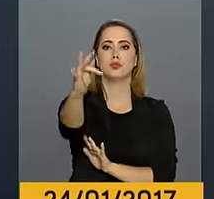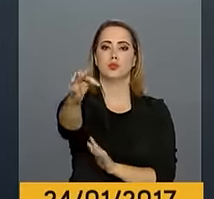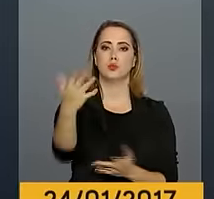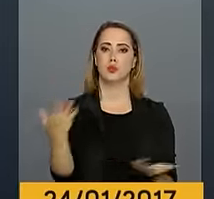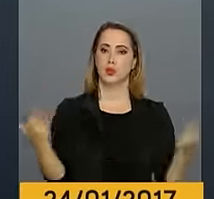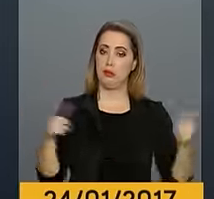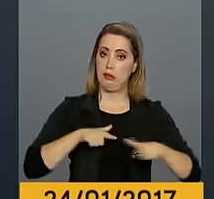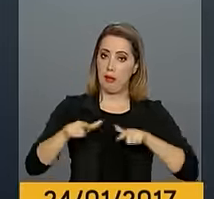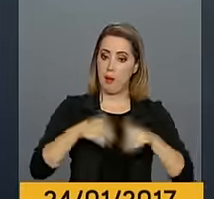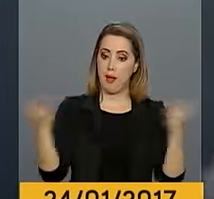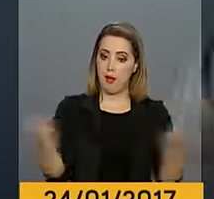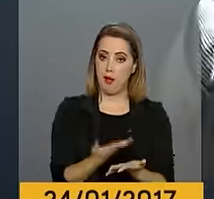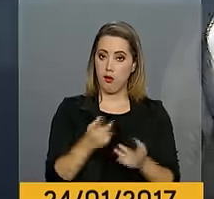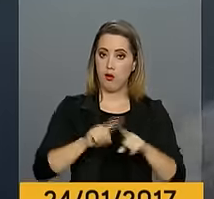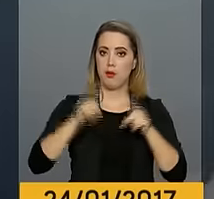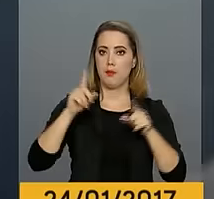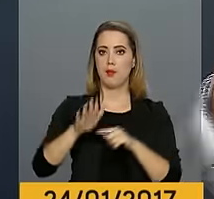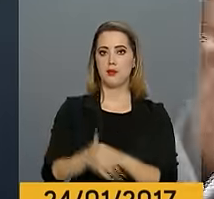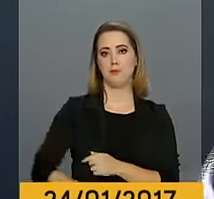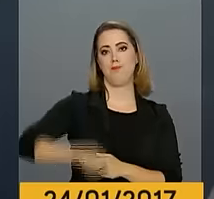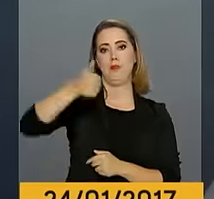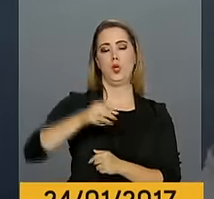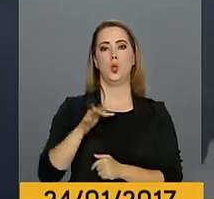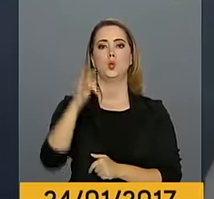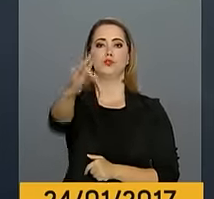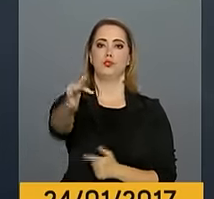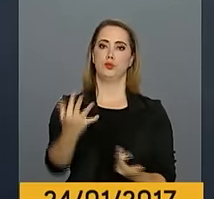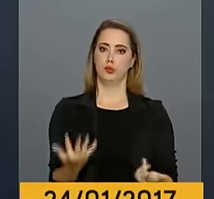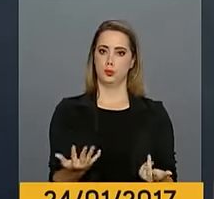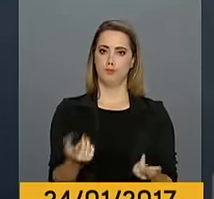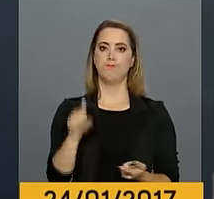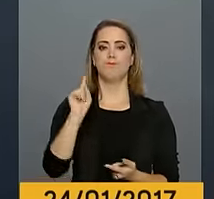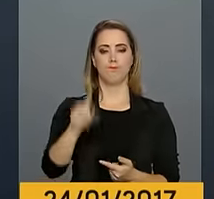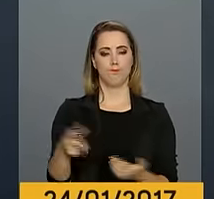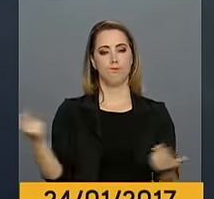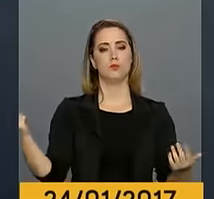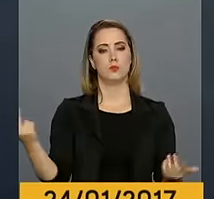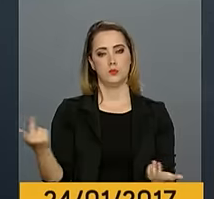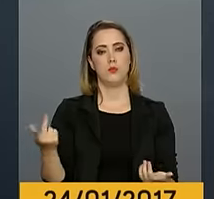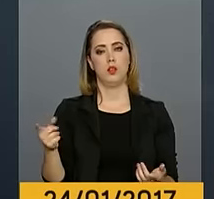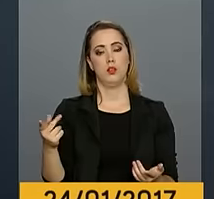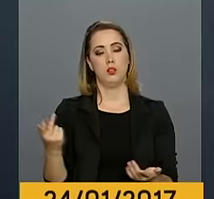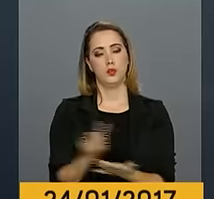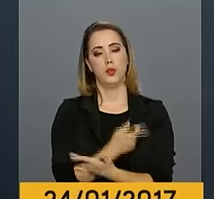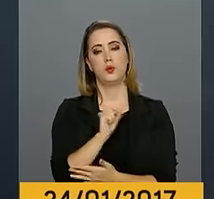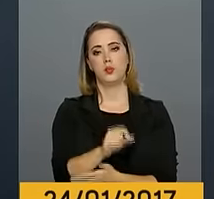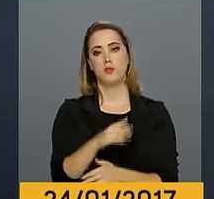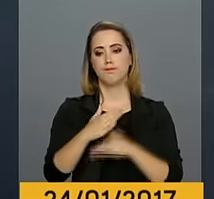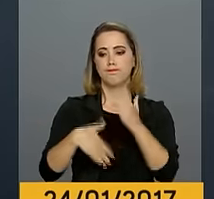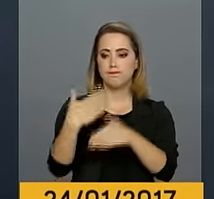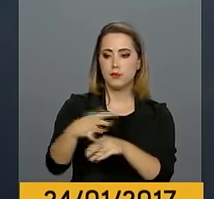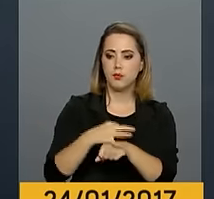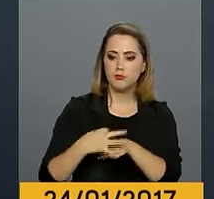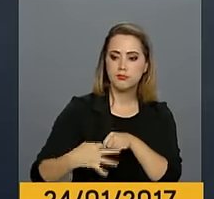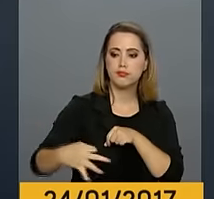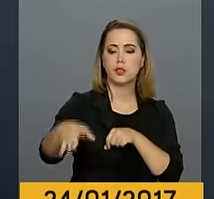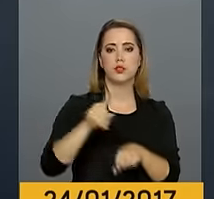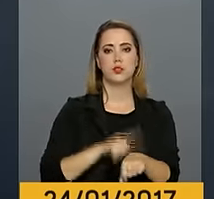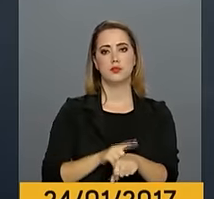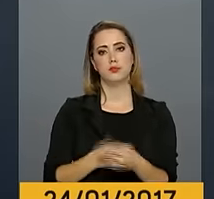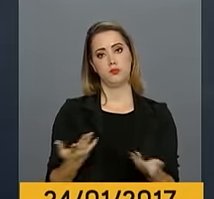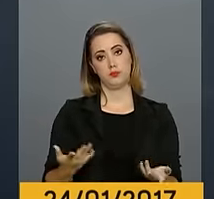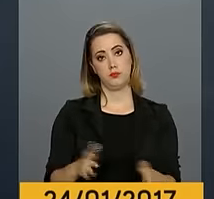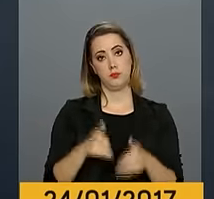presente para melhorar o futuro, que é o que tem acontecido ao longo do tempo. Então, acho que neste particular, os senhores